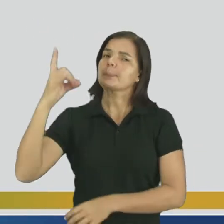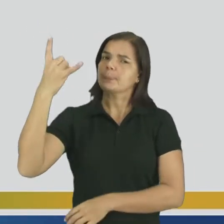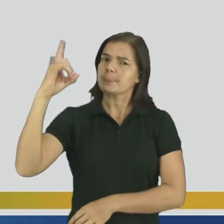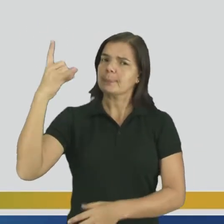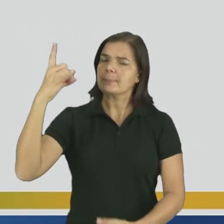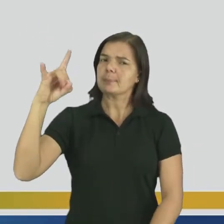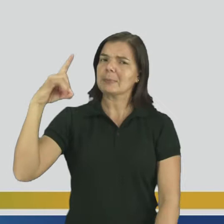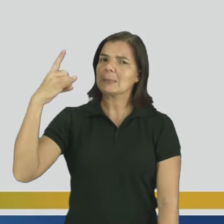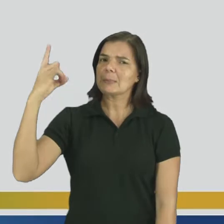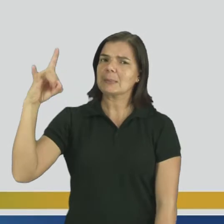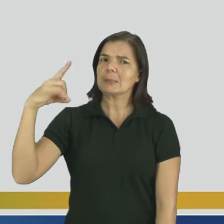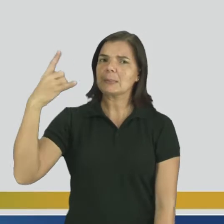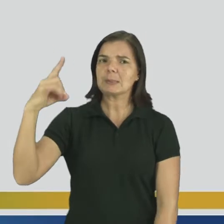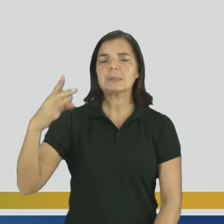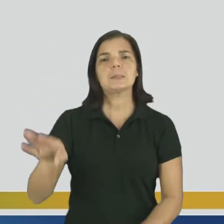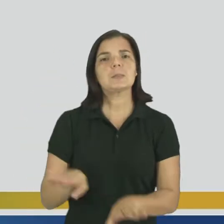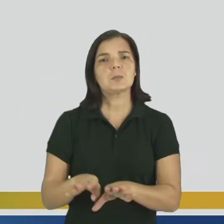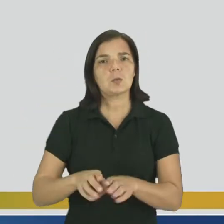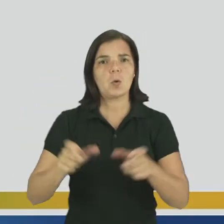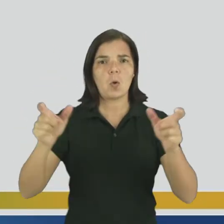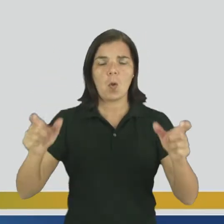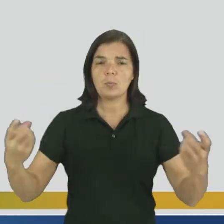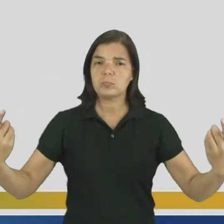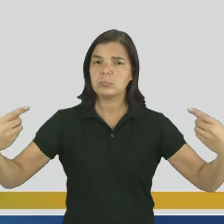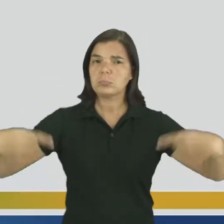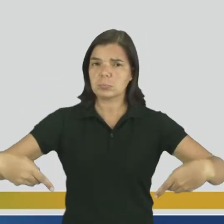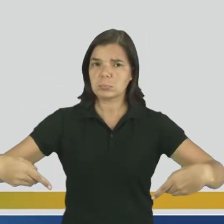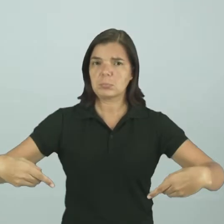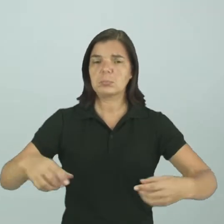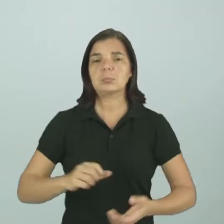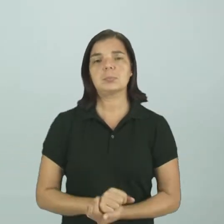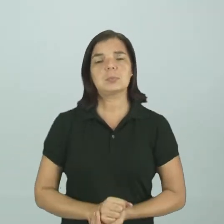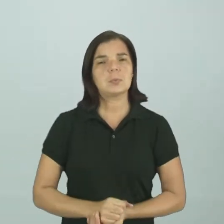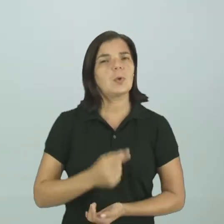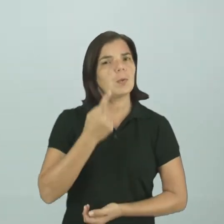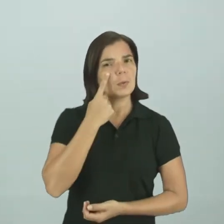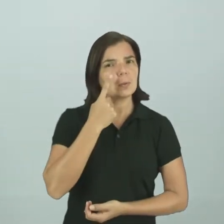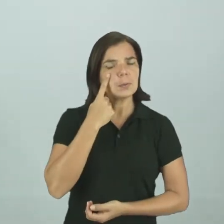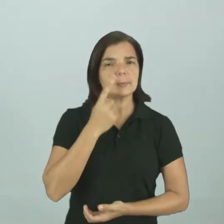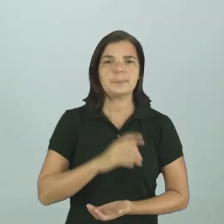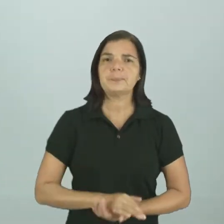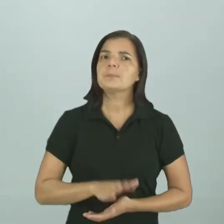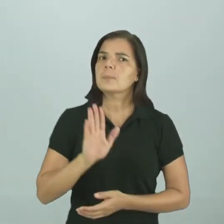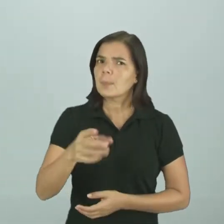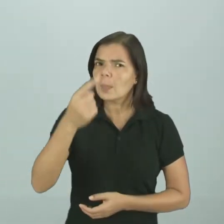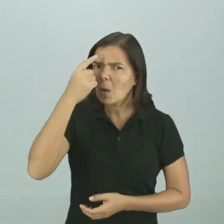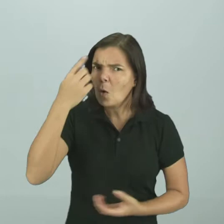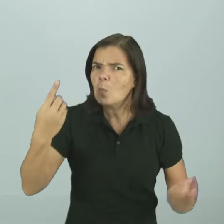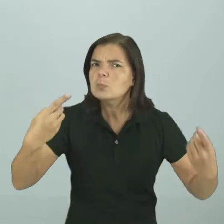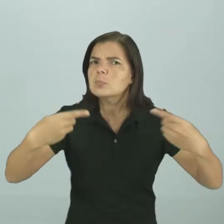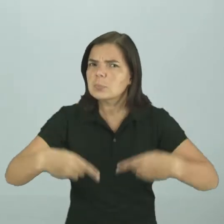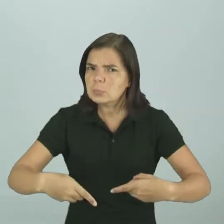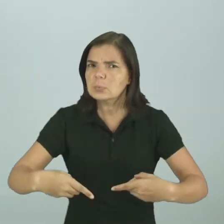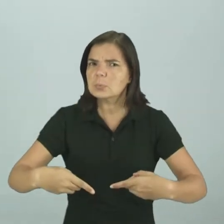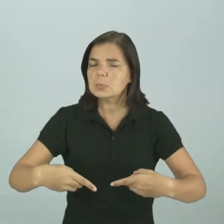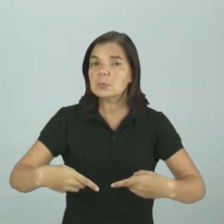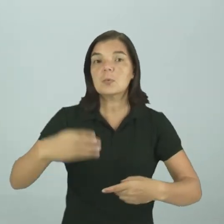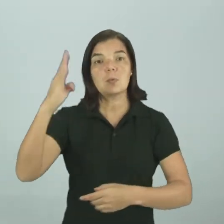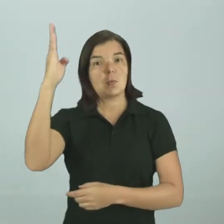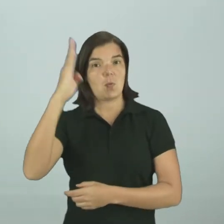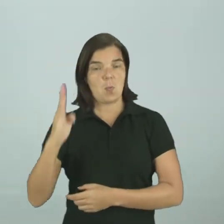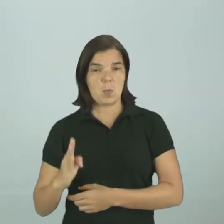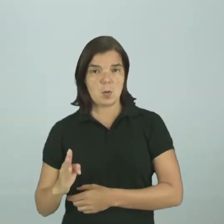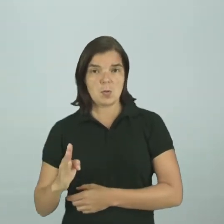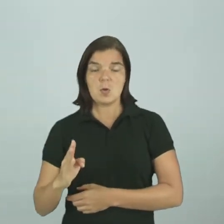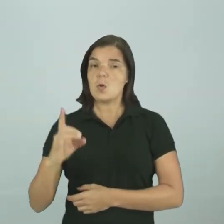boliviano, em lados opostos. Olha aqui para mim. Já pensou uma disputa, O Brasil